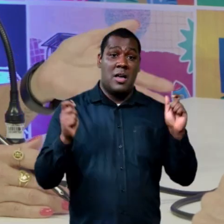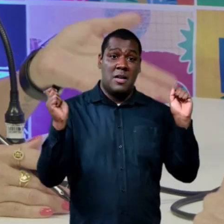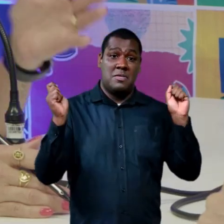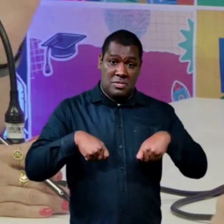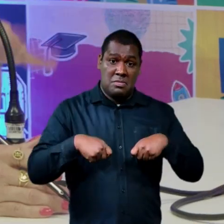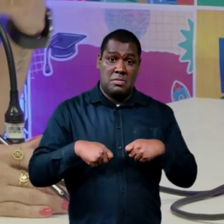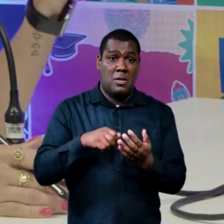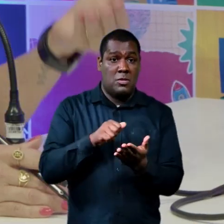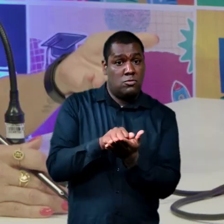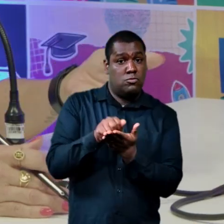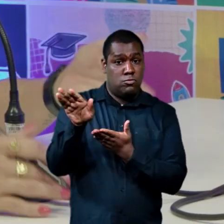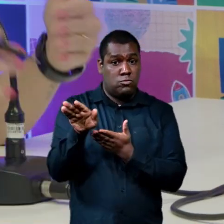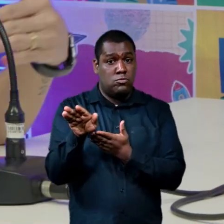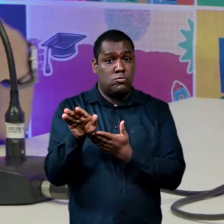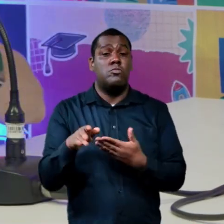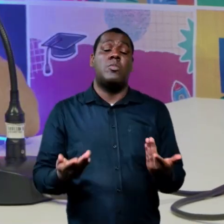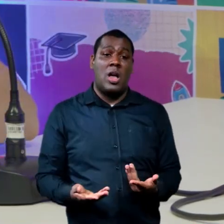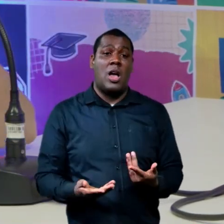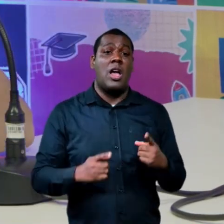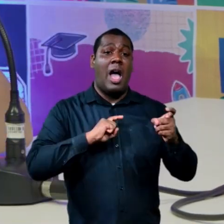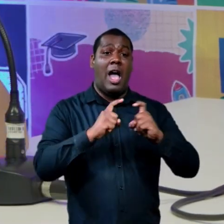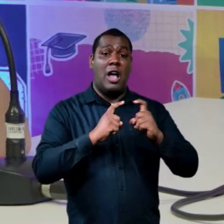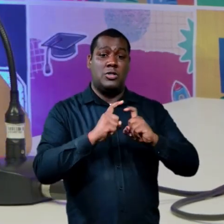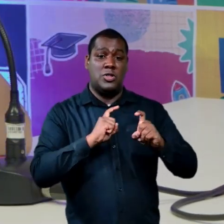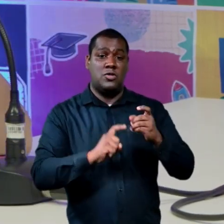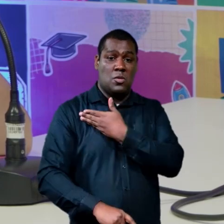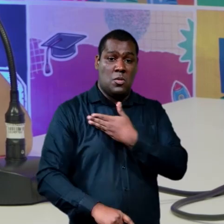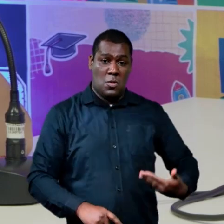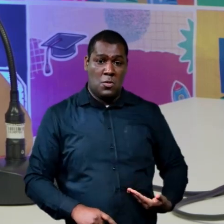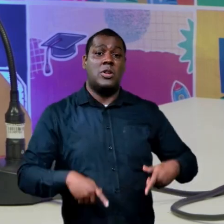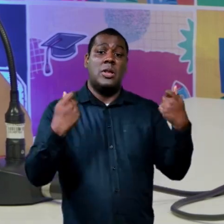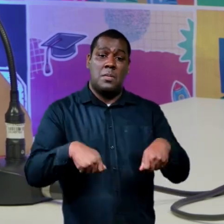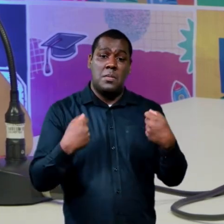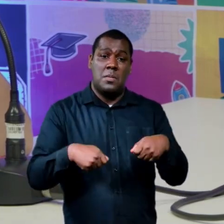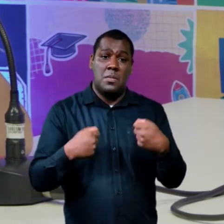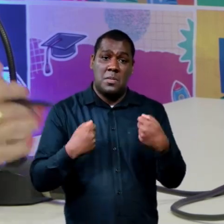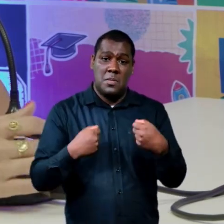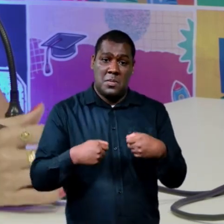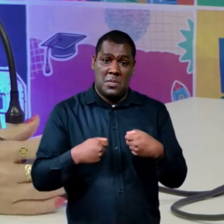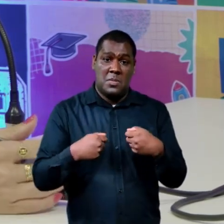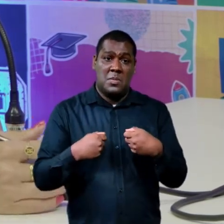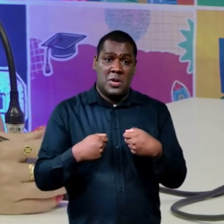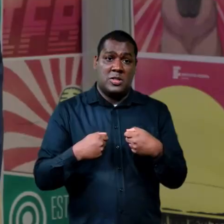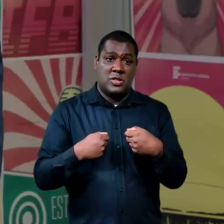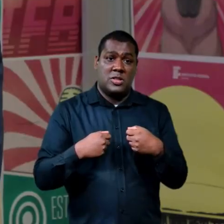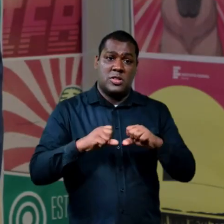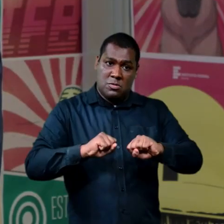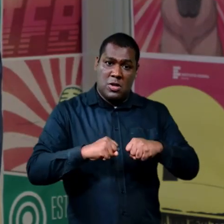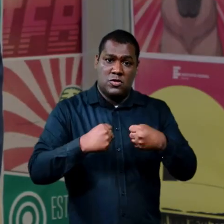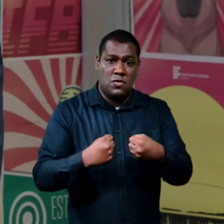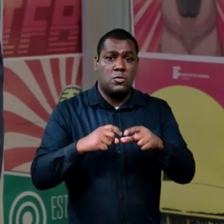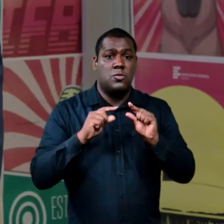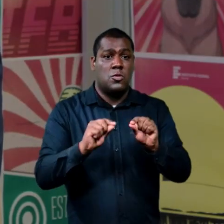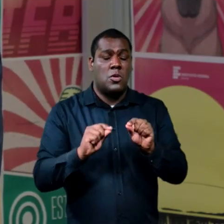os casos, a administração tem que atuar para que não deixe essas condutas irem evoluindo, certo? Exatamente,